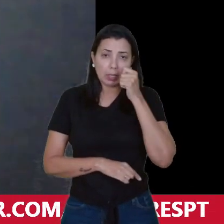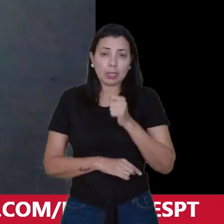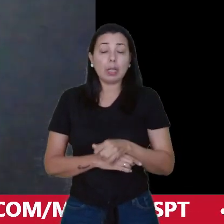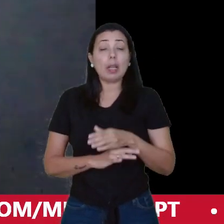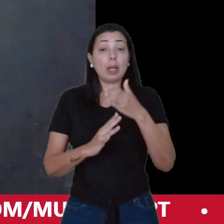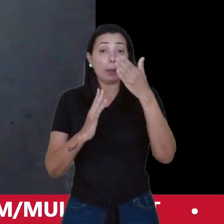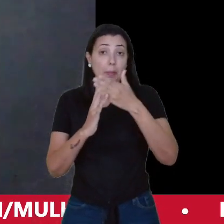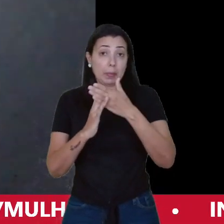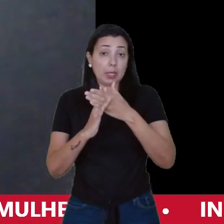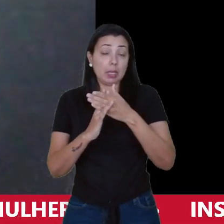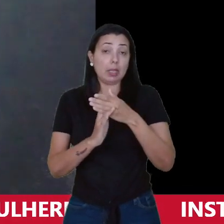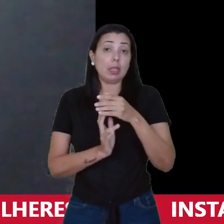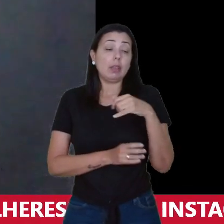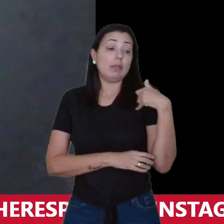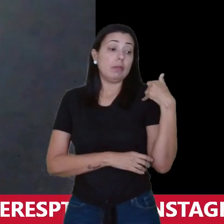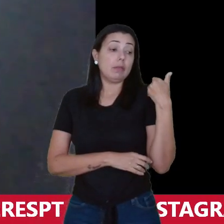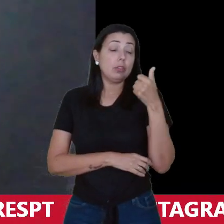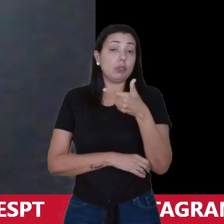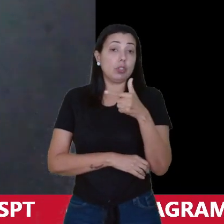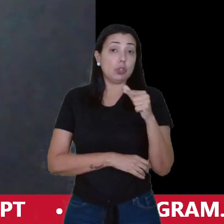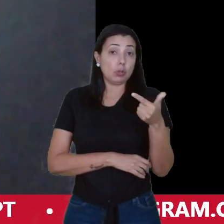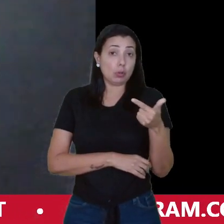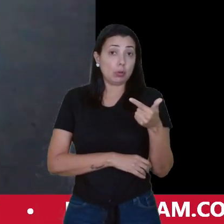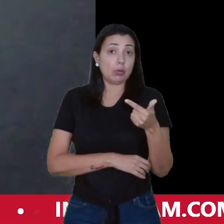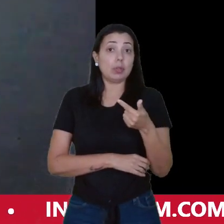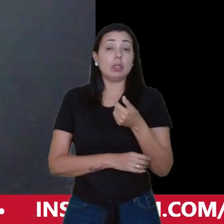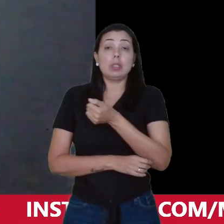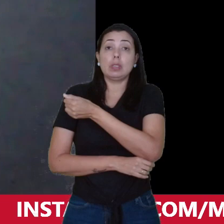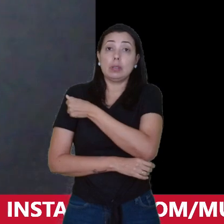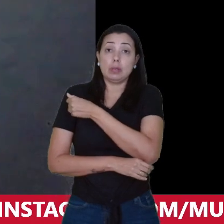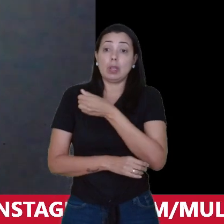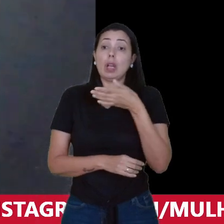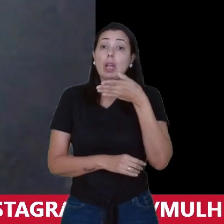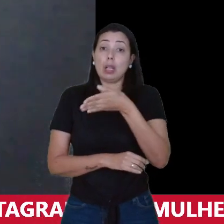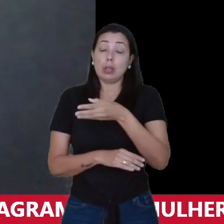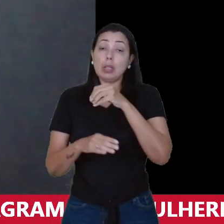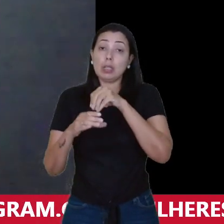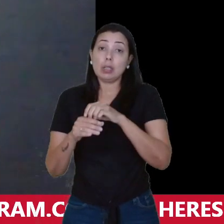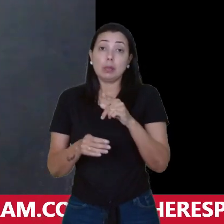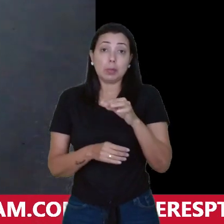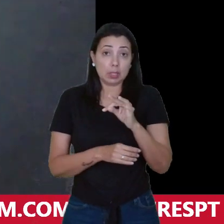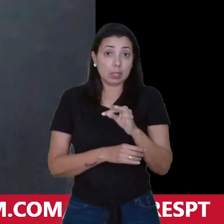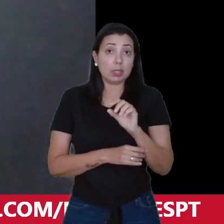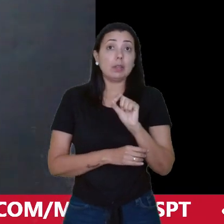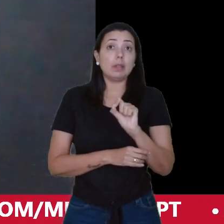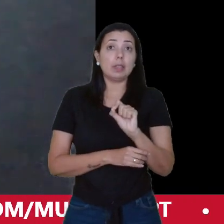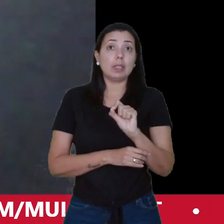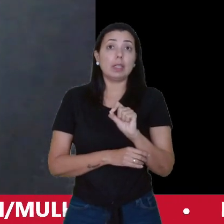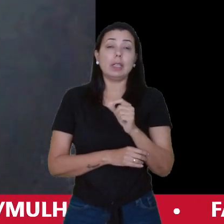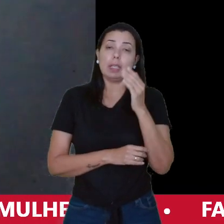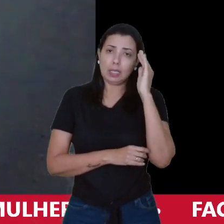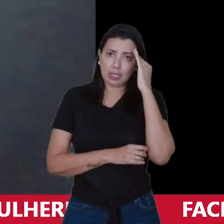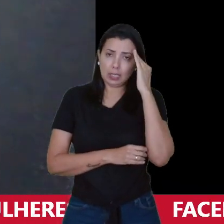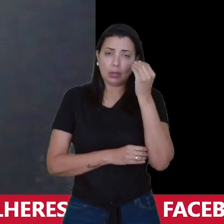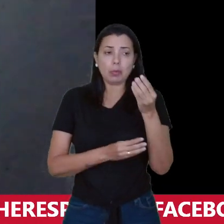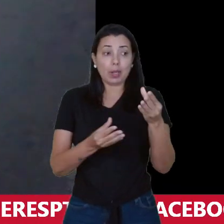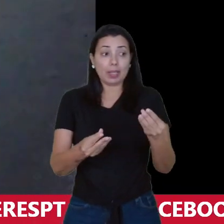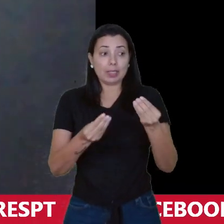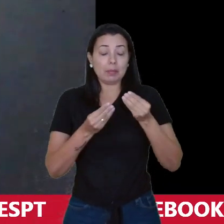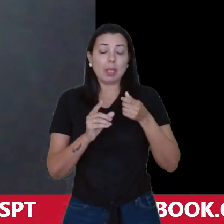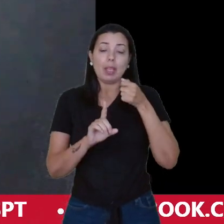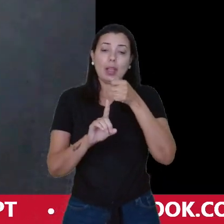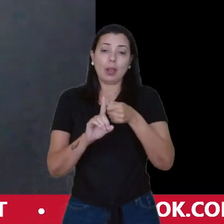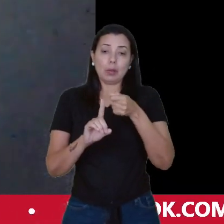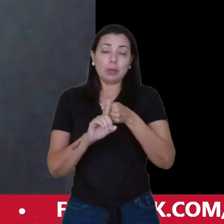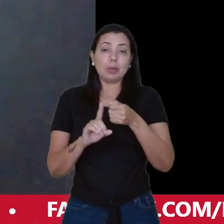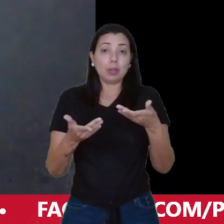de 22 anos de idade, estudante, tá dentro do PT, e o PT tem que entender como vai receber as nossas lutas daqui